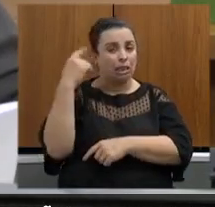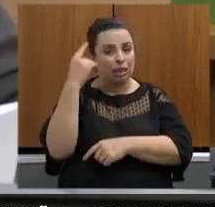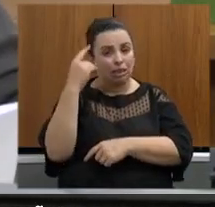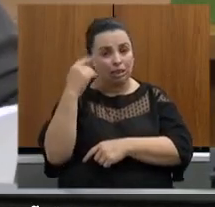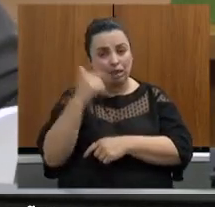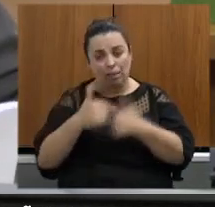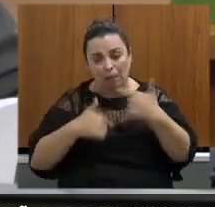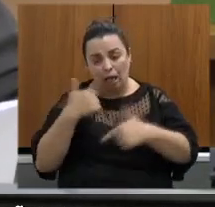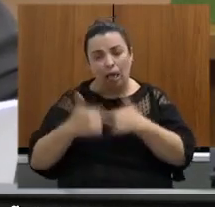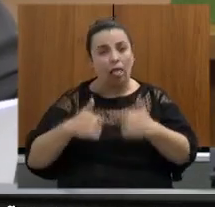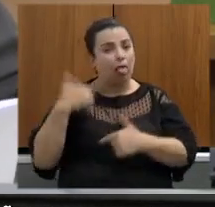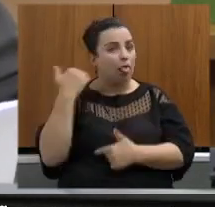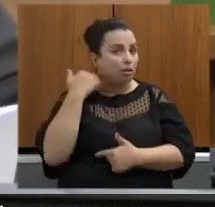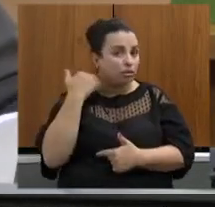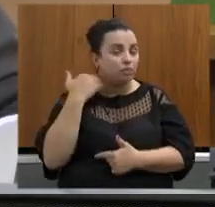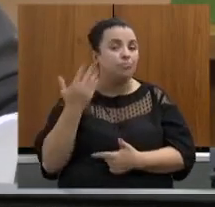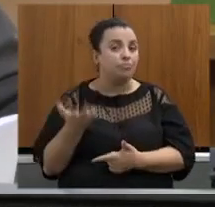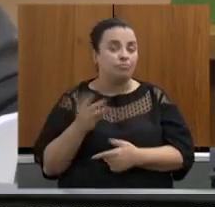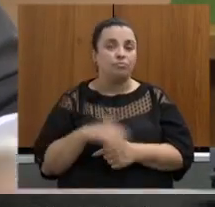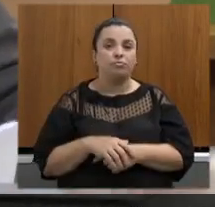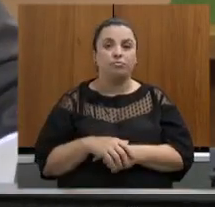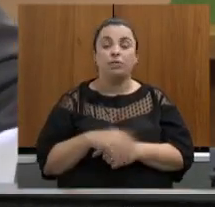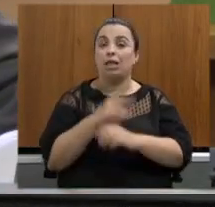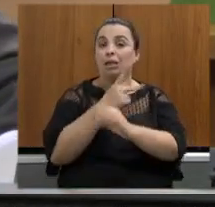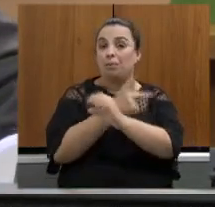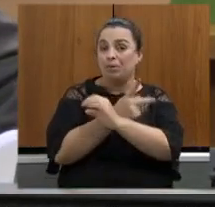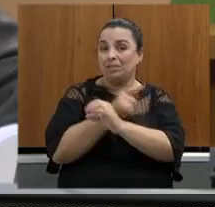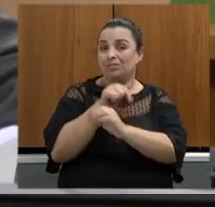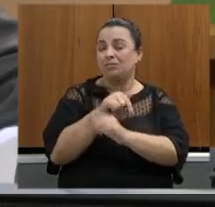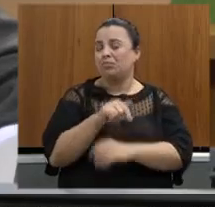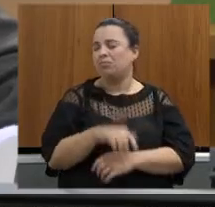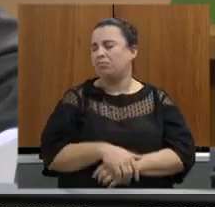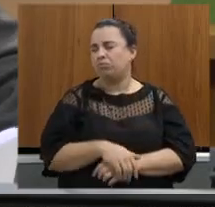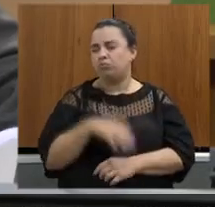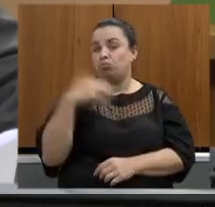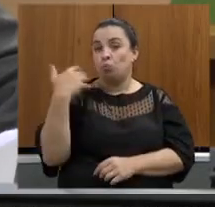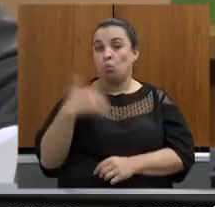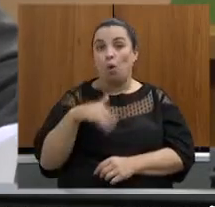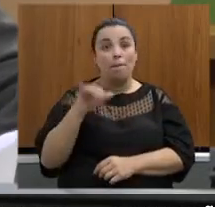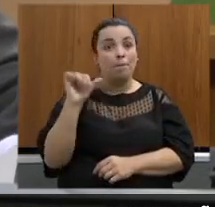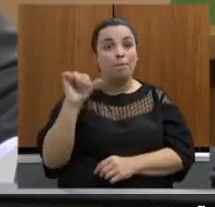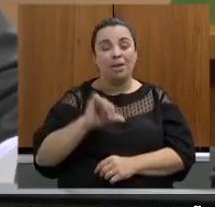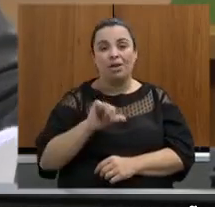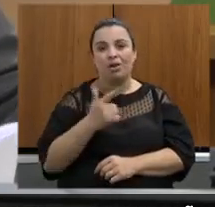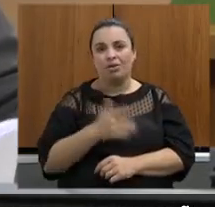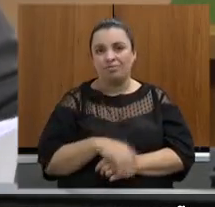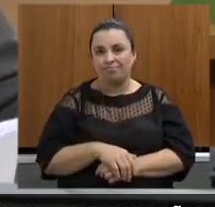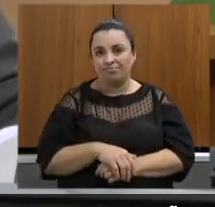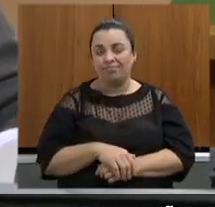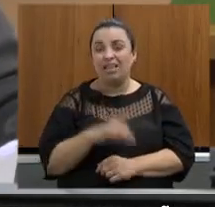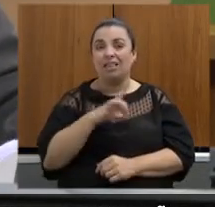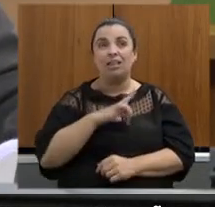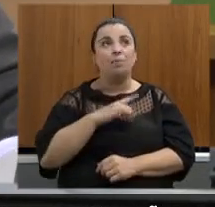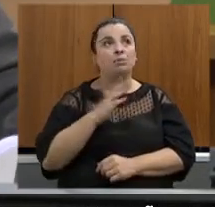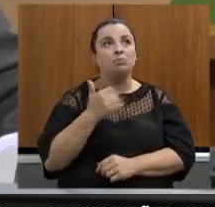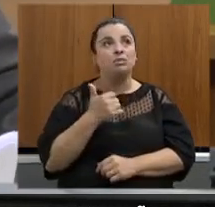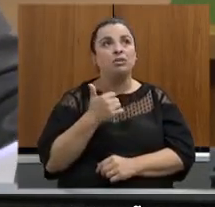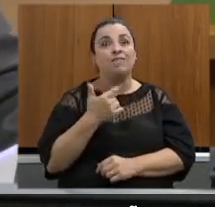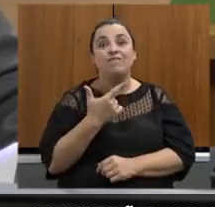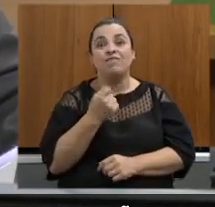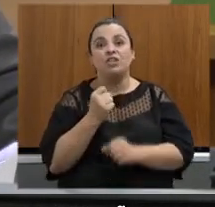a coisa assim é pior ainda desesperadora há quase duas décadas